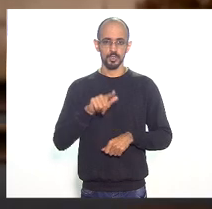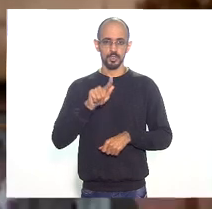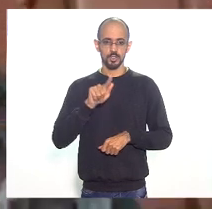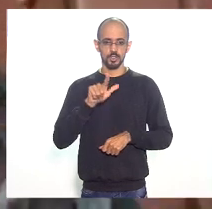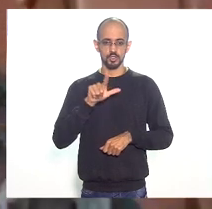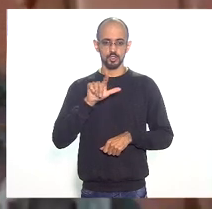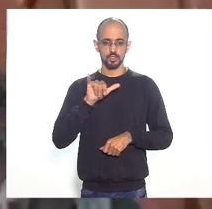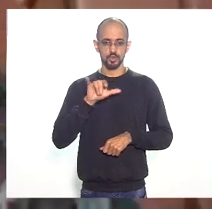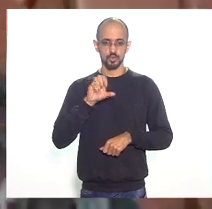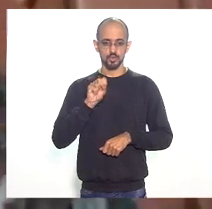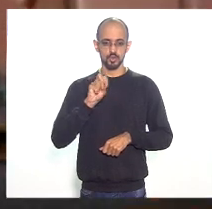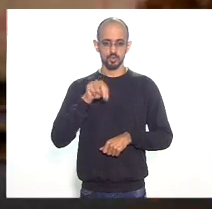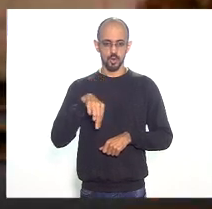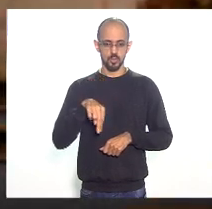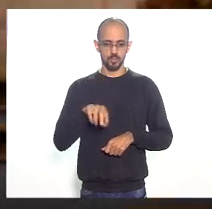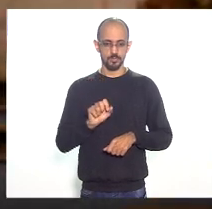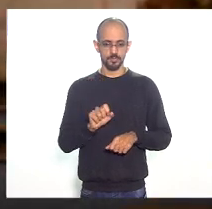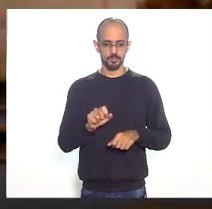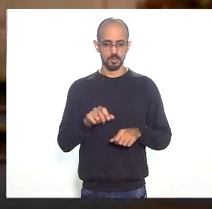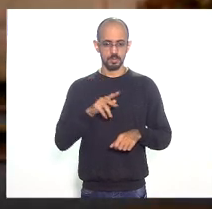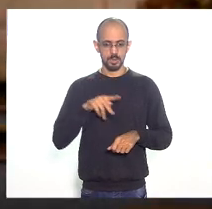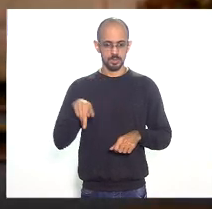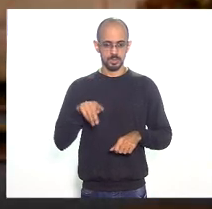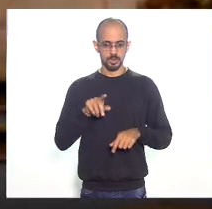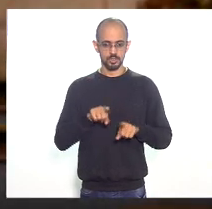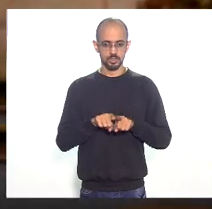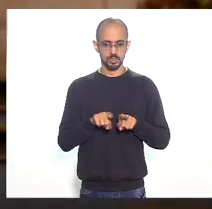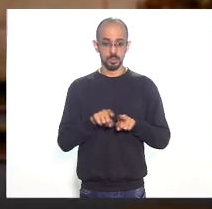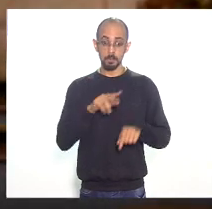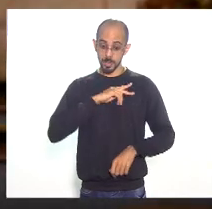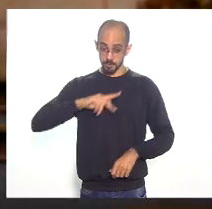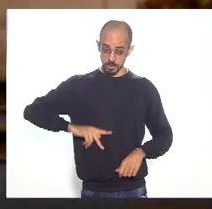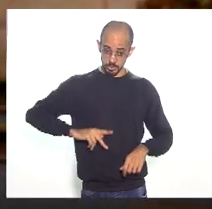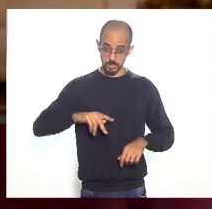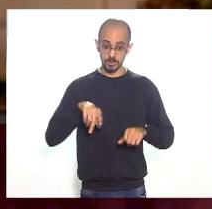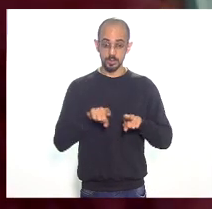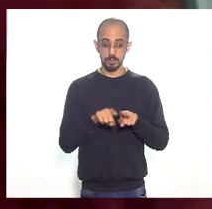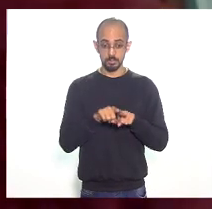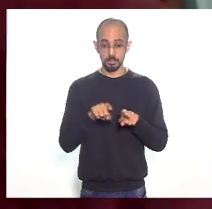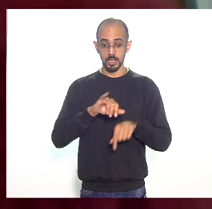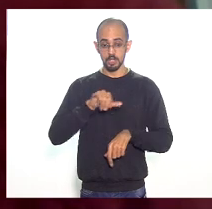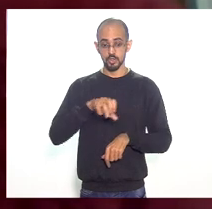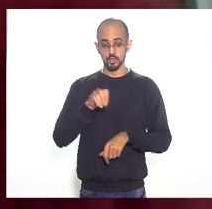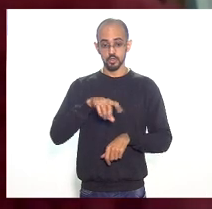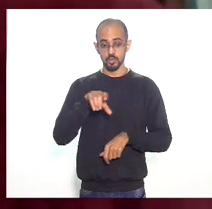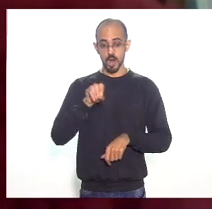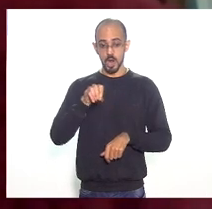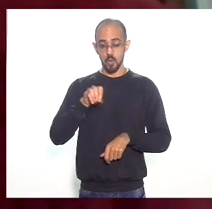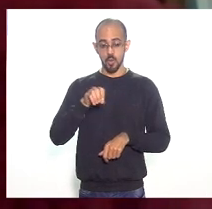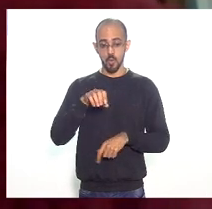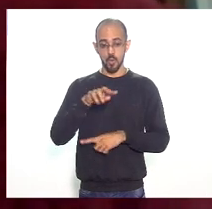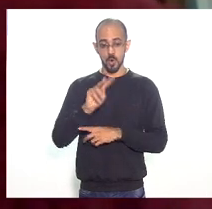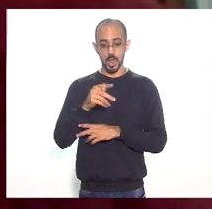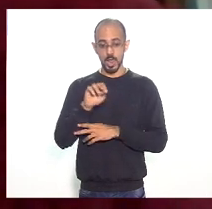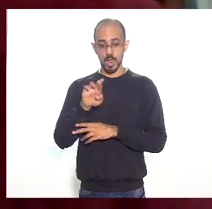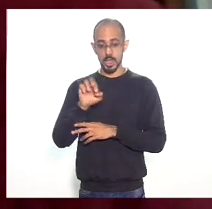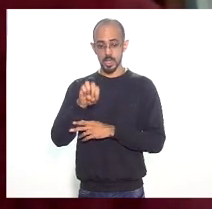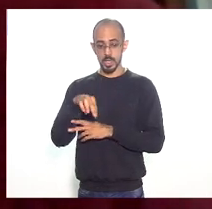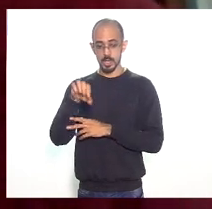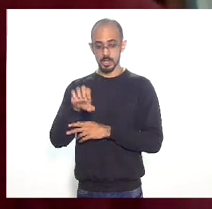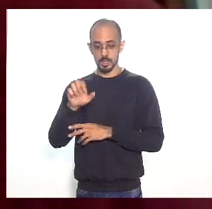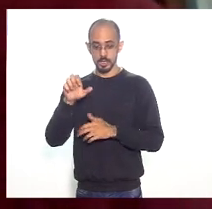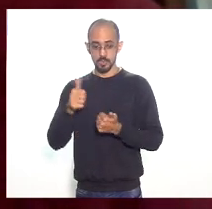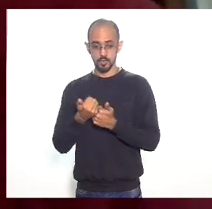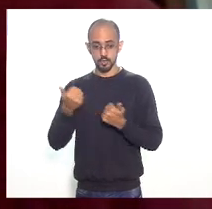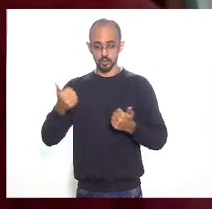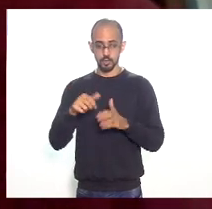Obrigada, presidente. Presidente, eu gostaria também de incluir João Vick Jr., que foi subsecretário de esportes no